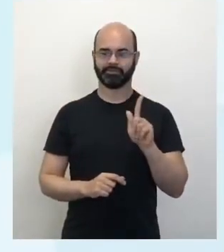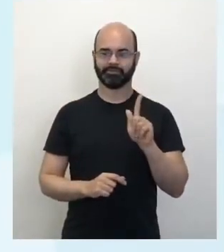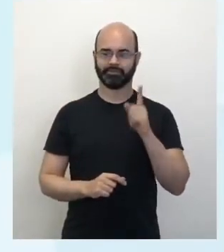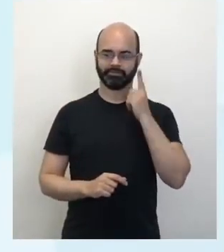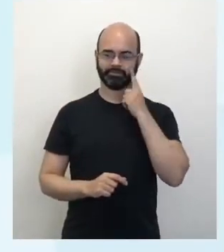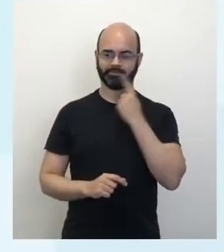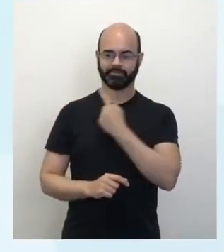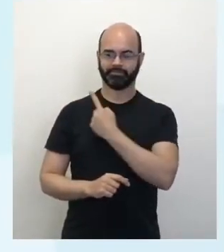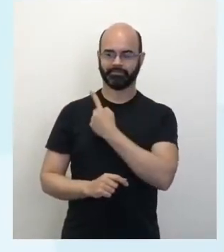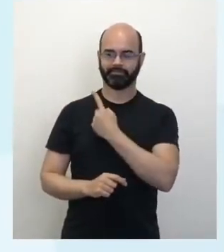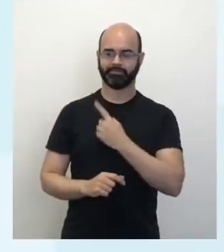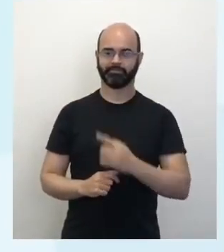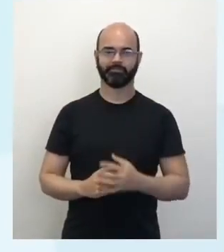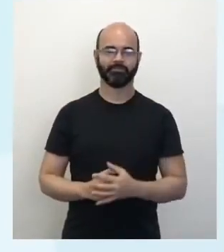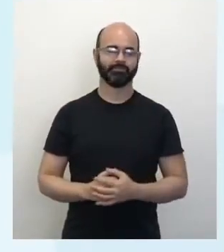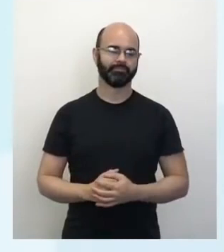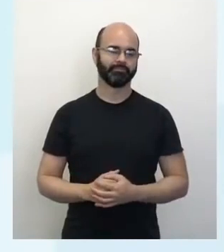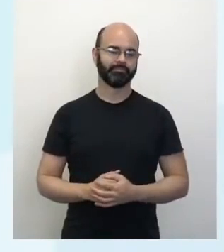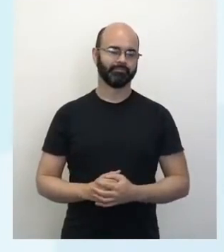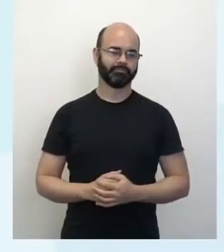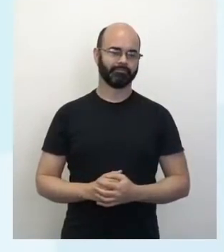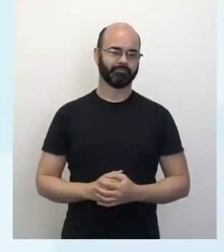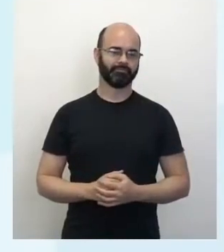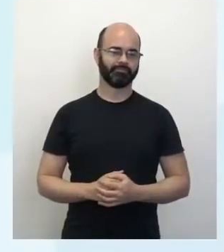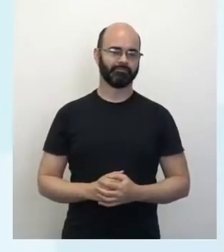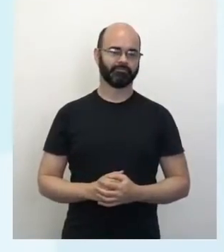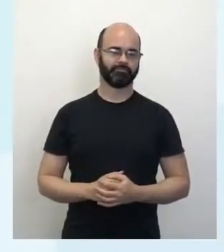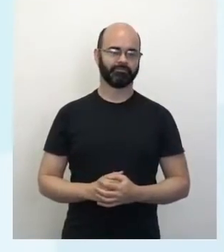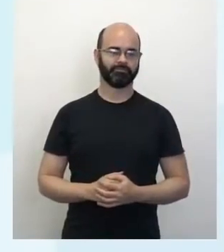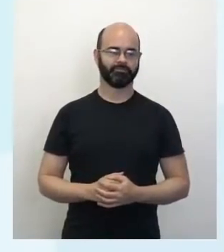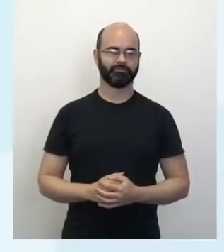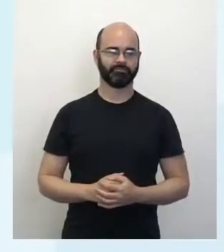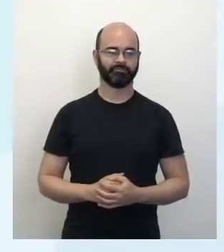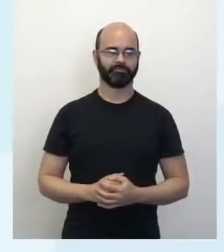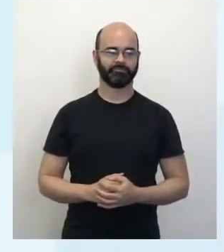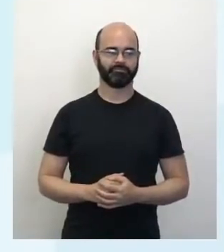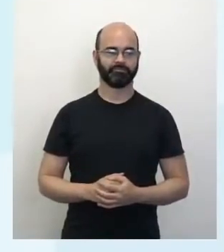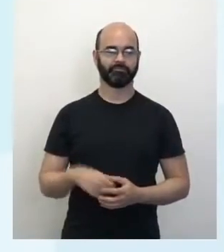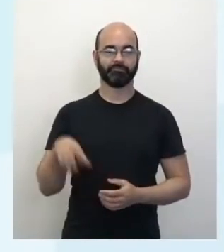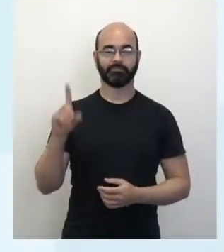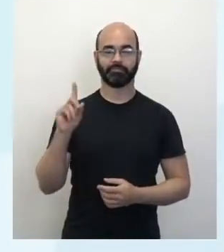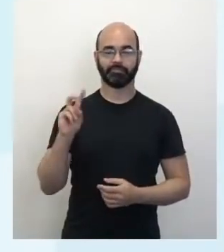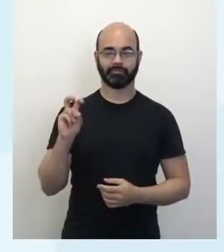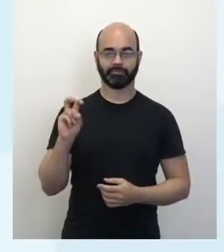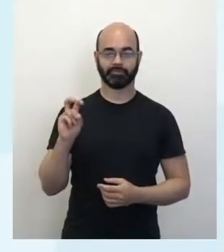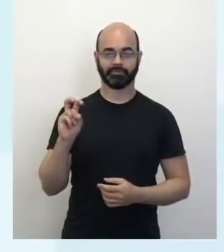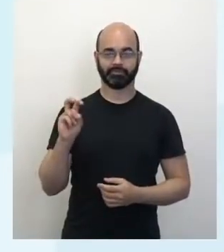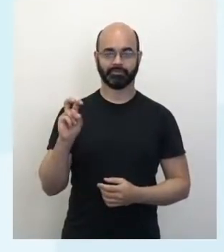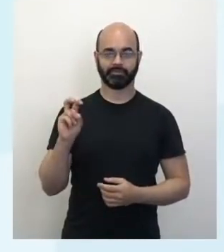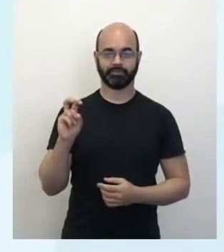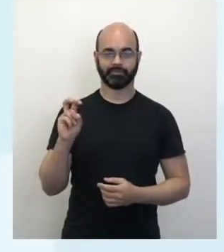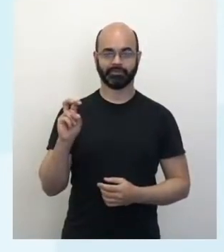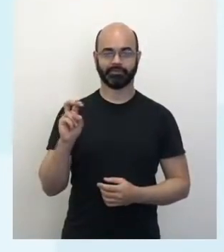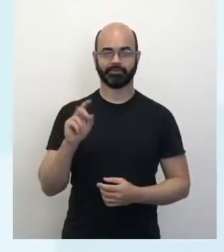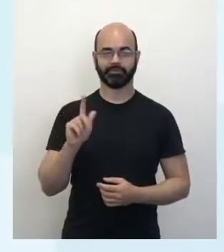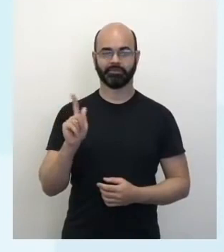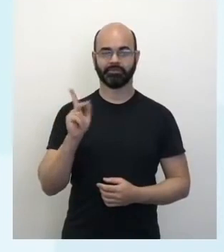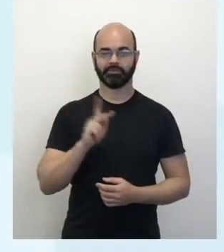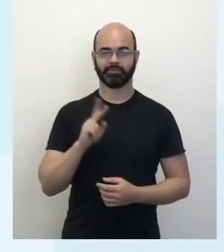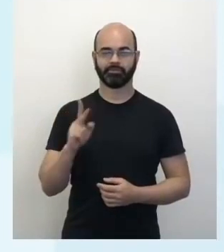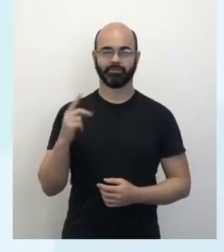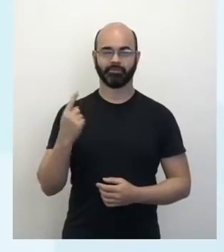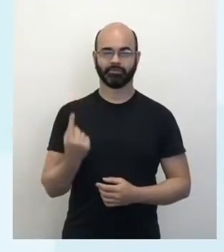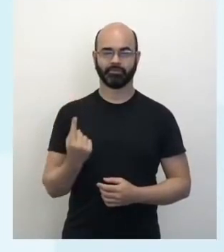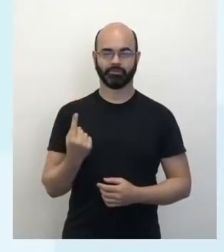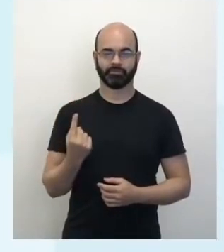tenho, como colocando, né, se 15 quilogramas é uma arroba, eu vou multiplicando aí na questão dos 10,